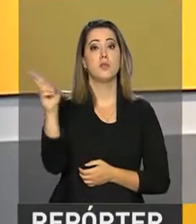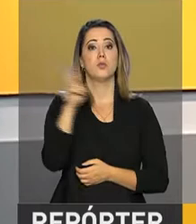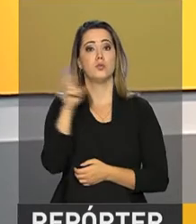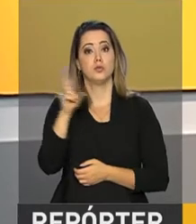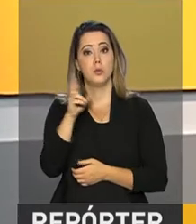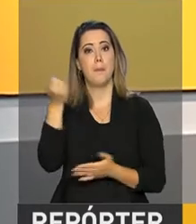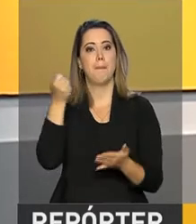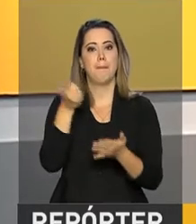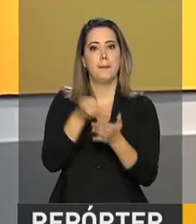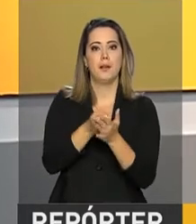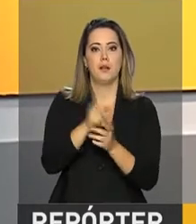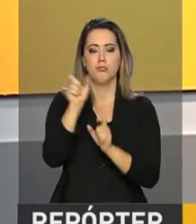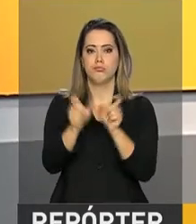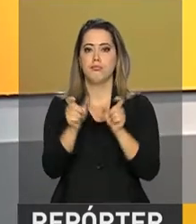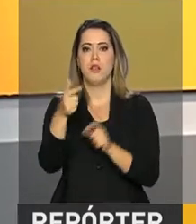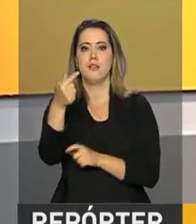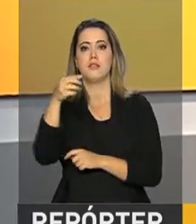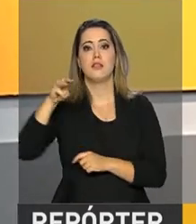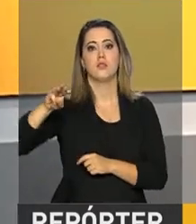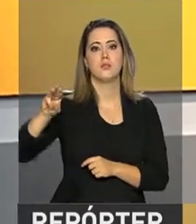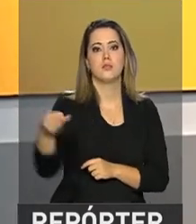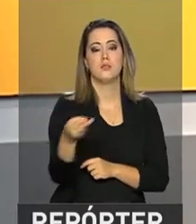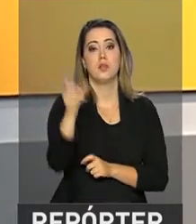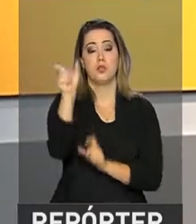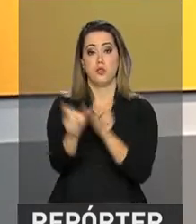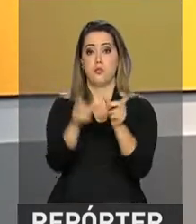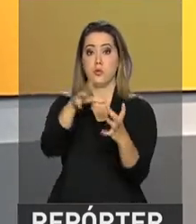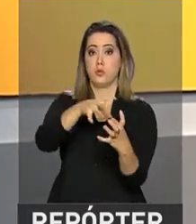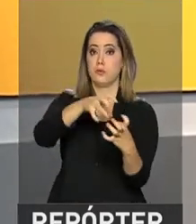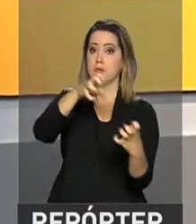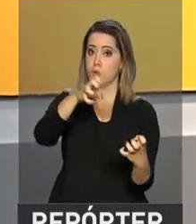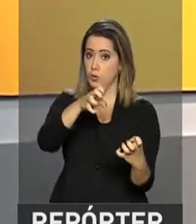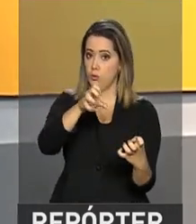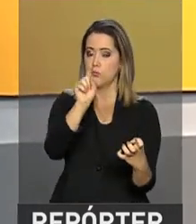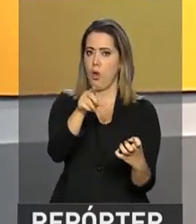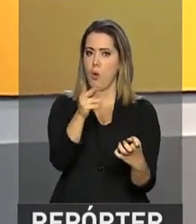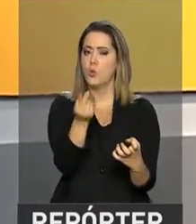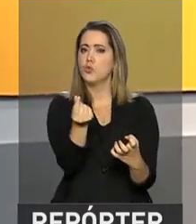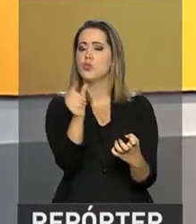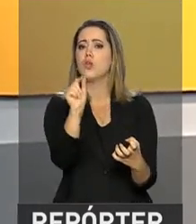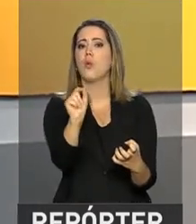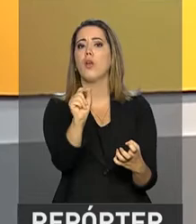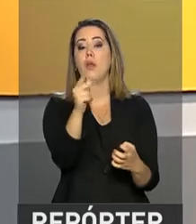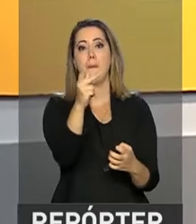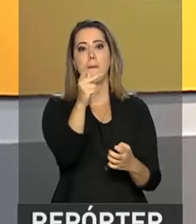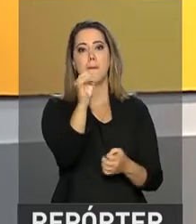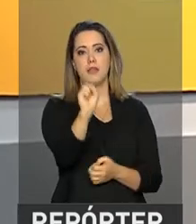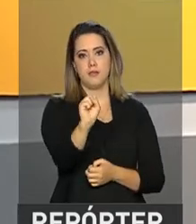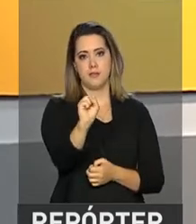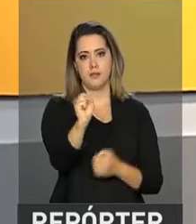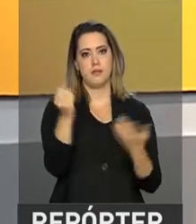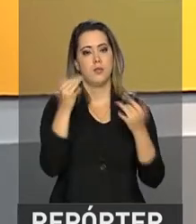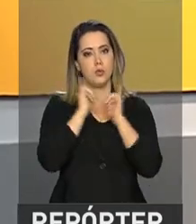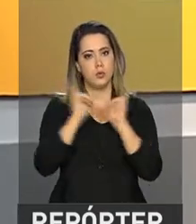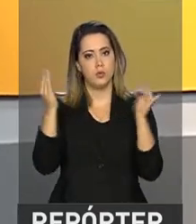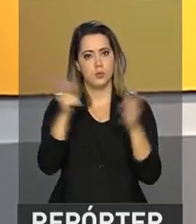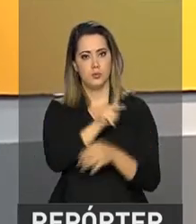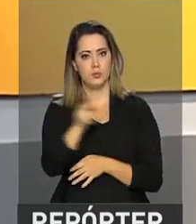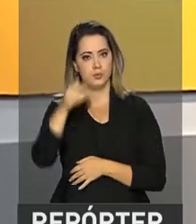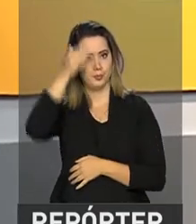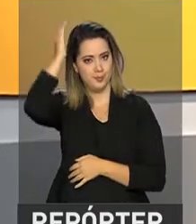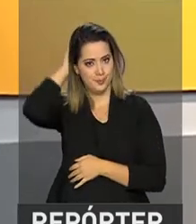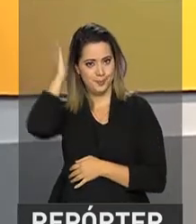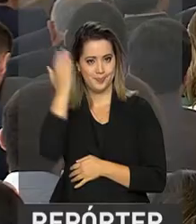reais serão pagos para cerca de sete milhões e meio de idosos os recursos são do pis pasep o anúncio foi feito hoje pelo presidente michel